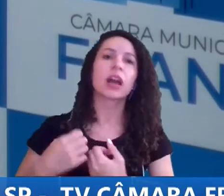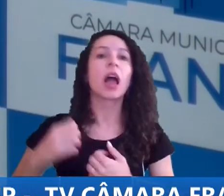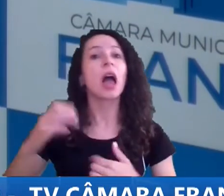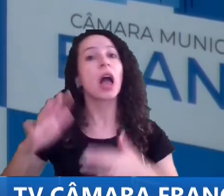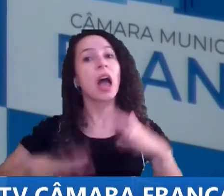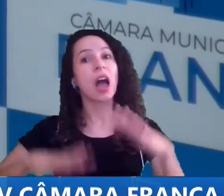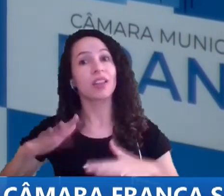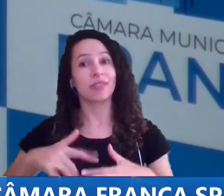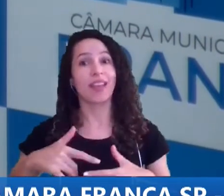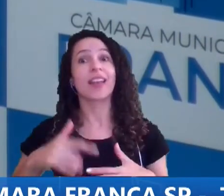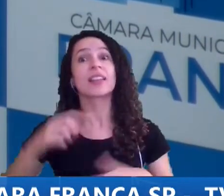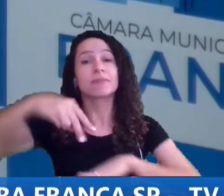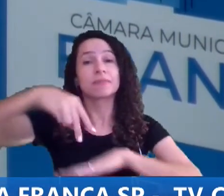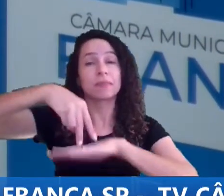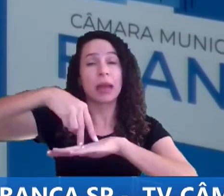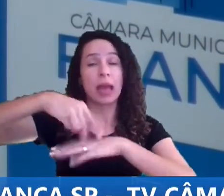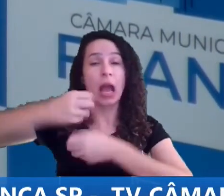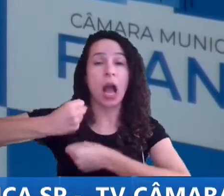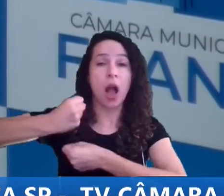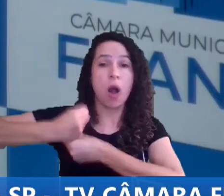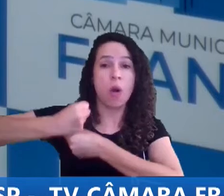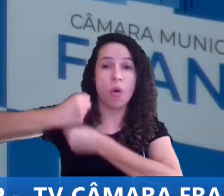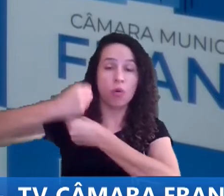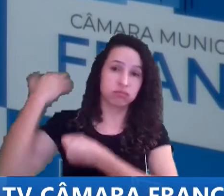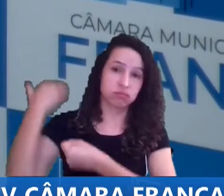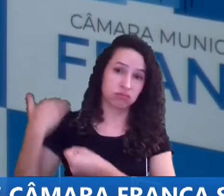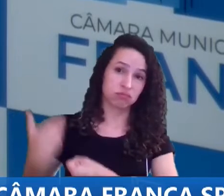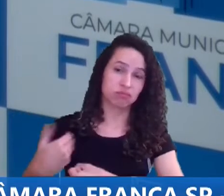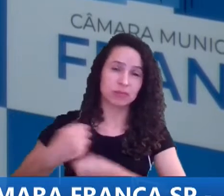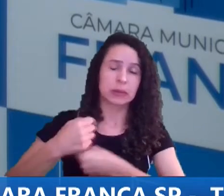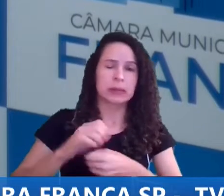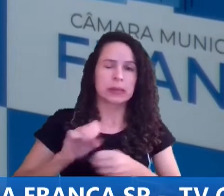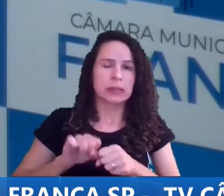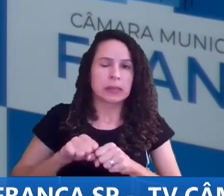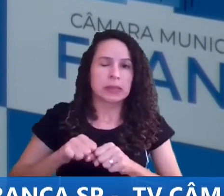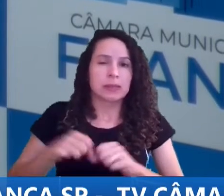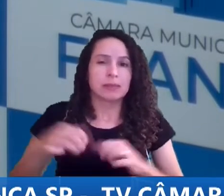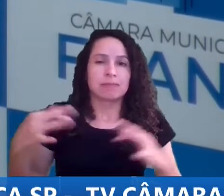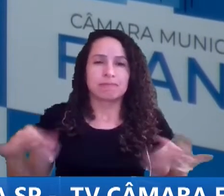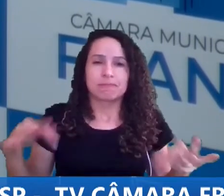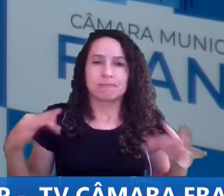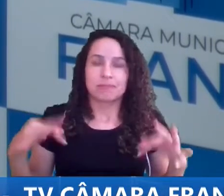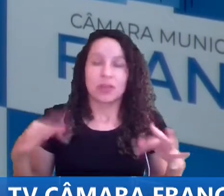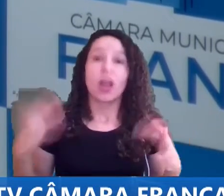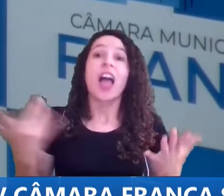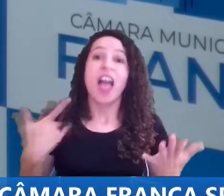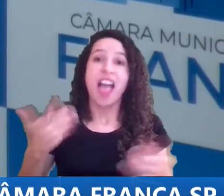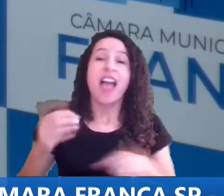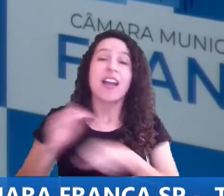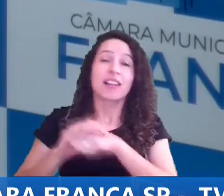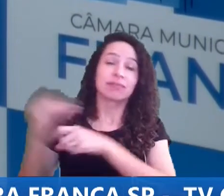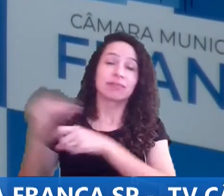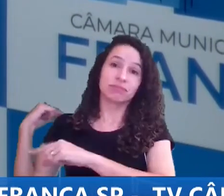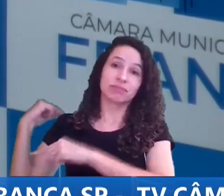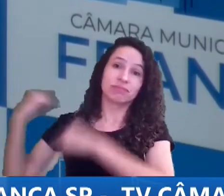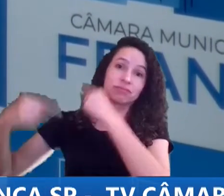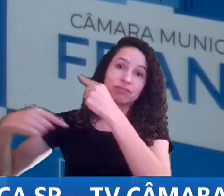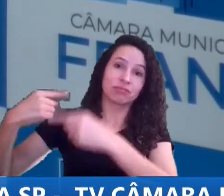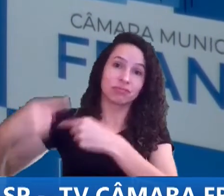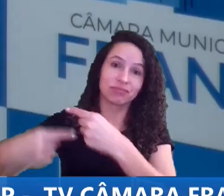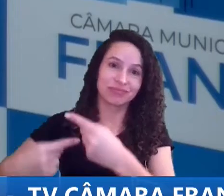fico em pé, minha coluna já meio que dá o grito. Venho já sofrendo com uma dor crônica na